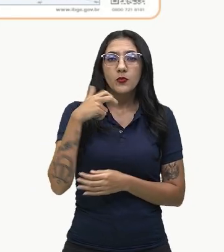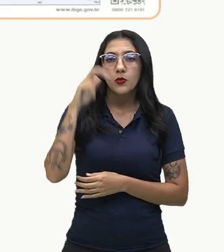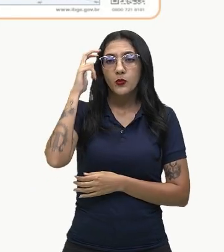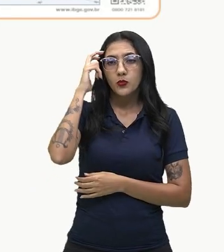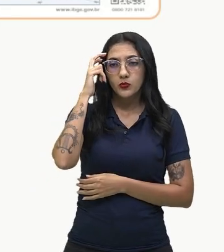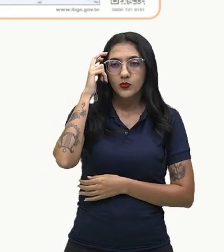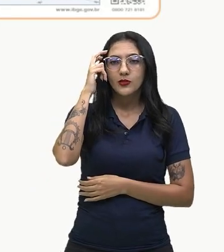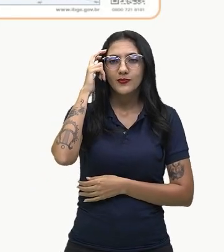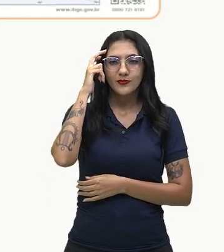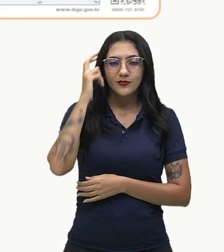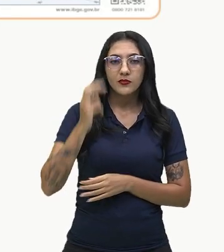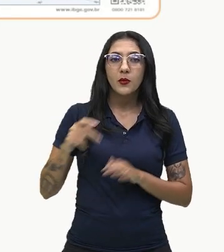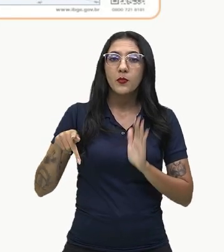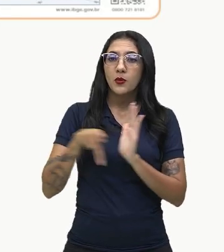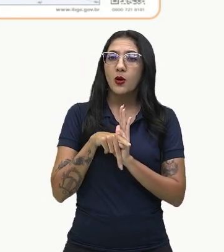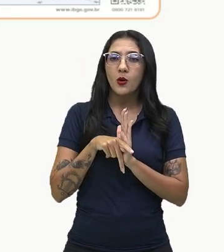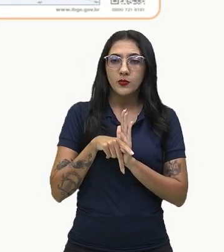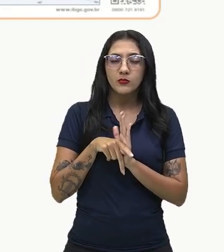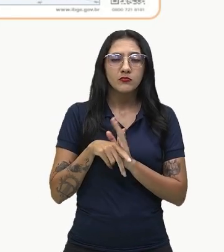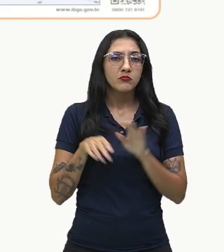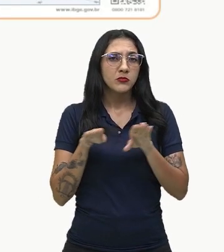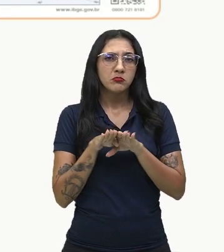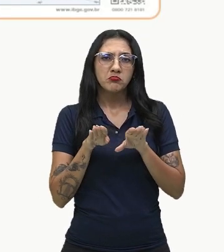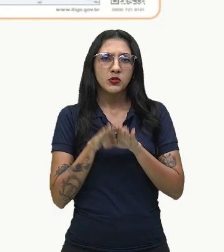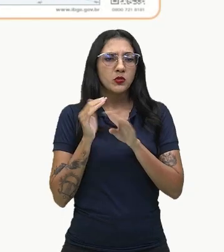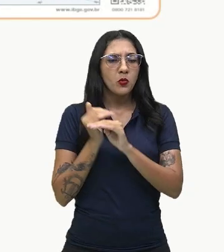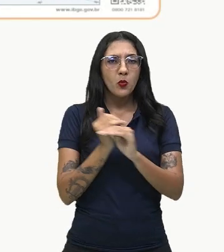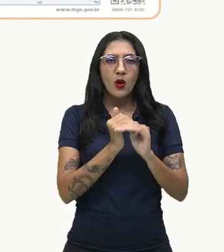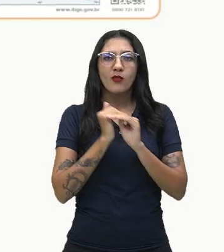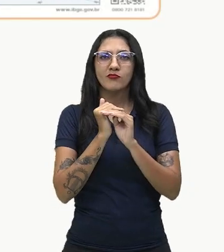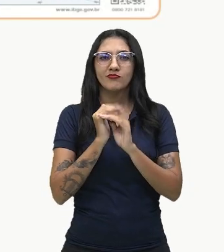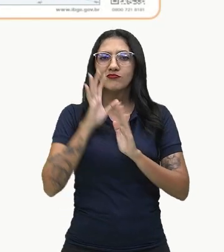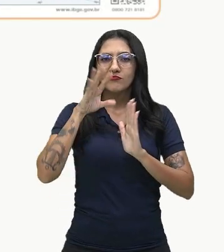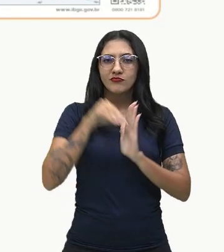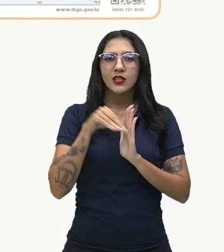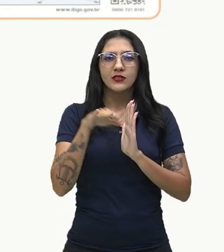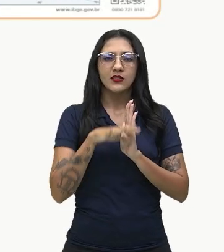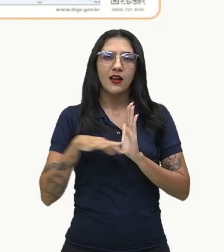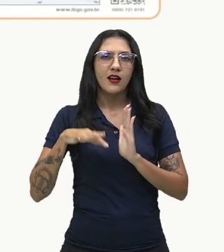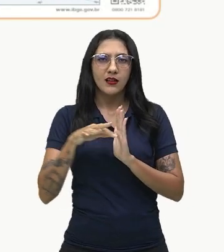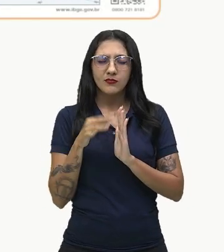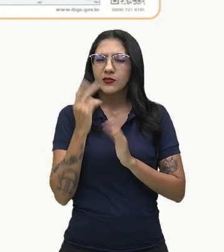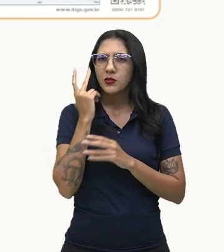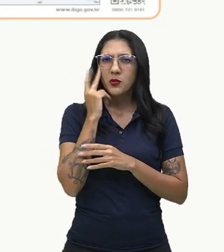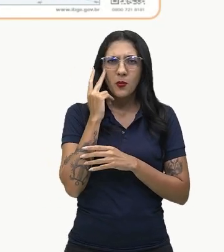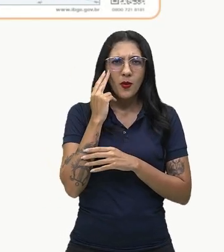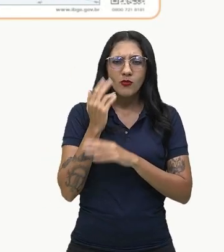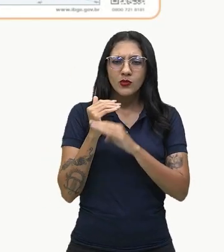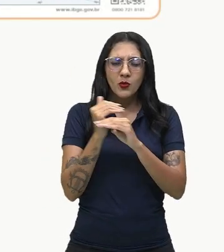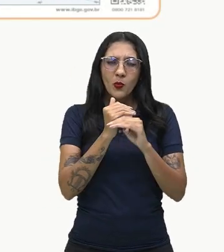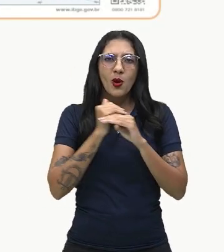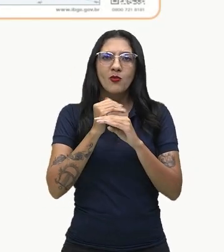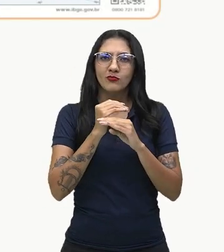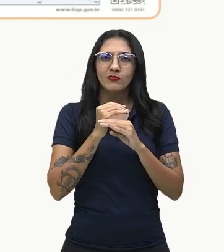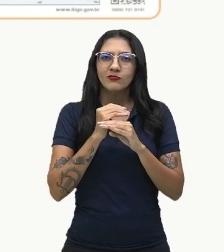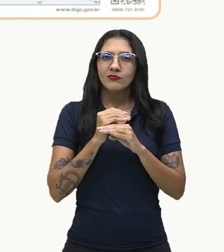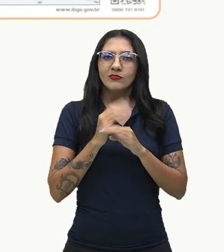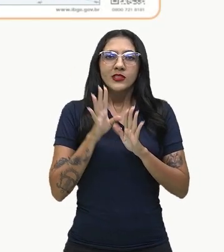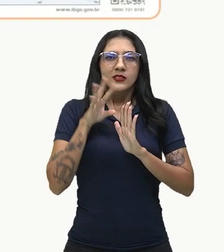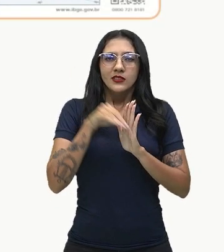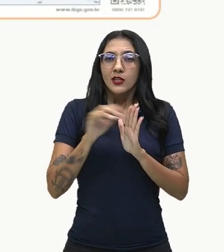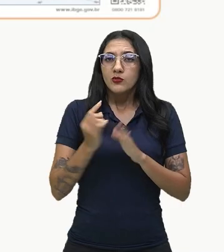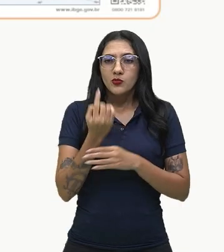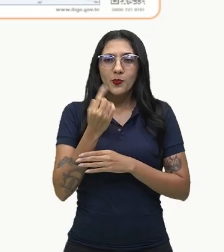cultura, gente, comum, tá bom? Então, nós temos características que vão ser comum entre